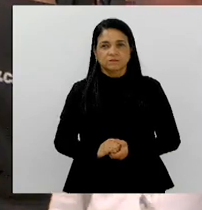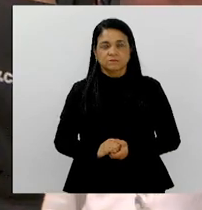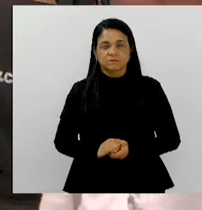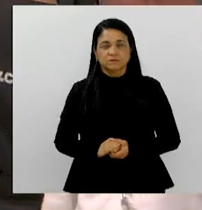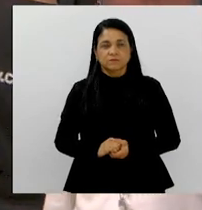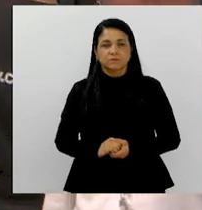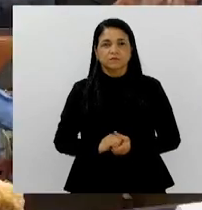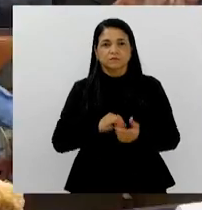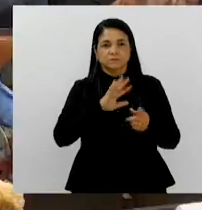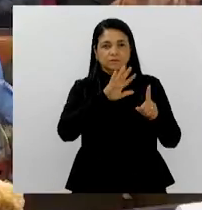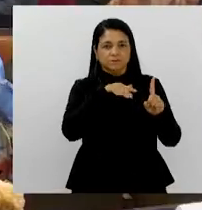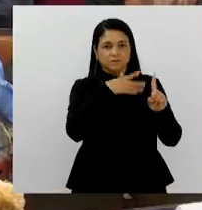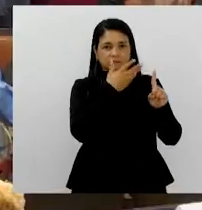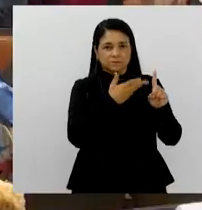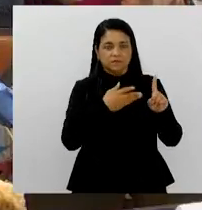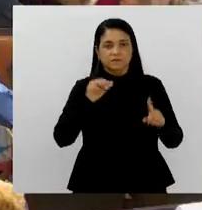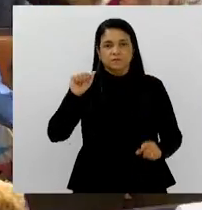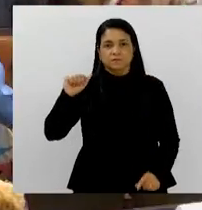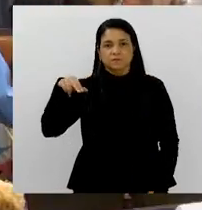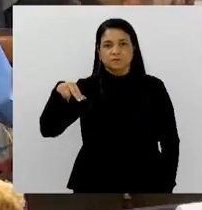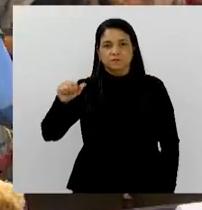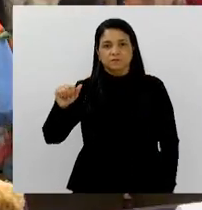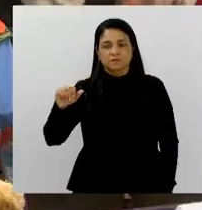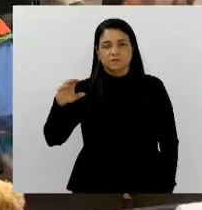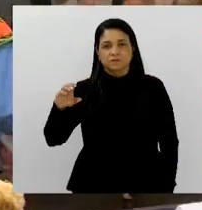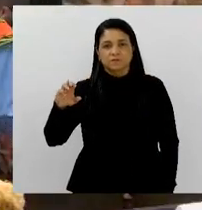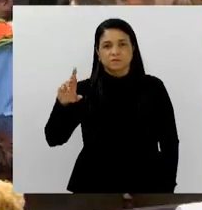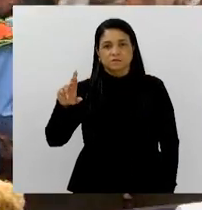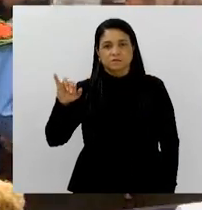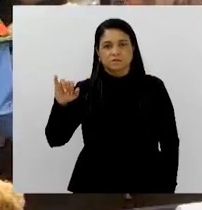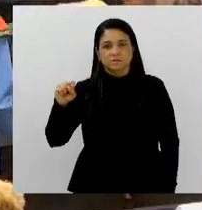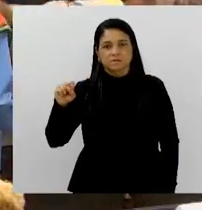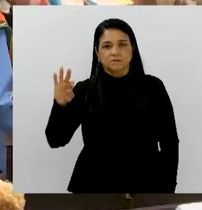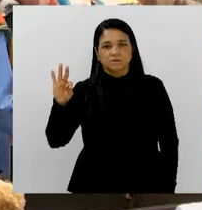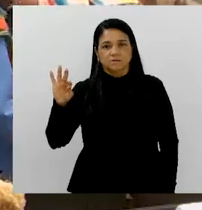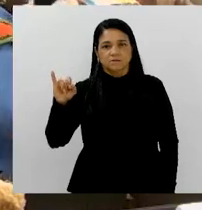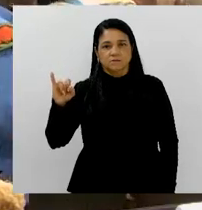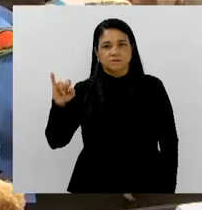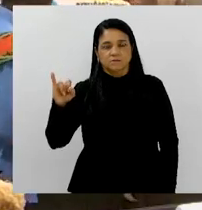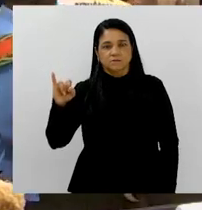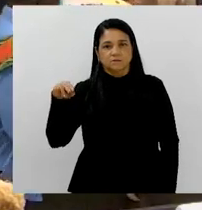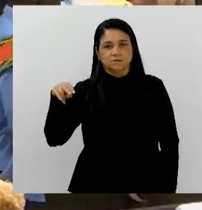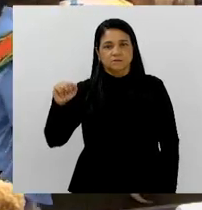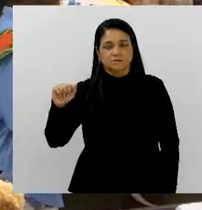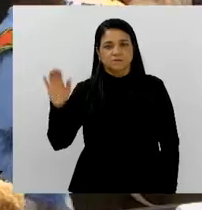Próxima agraciada, Ana Cristina de Carvalho Diamante de Souza.